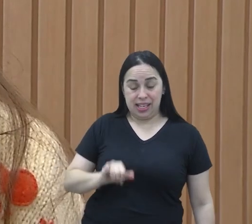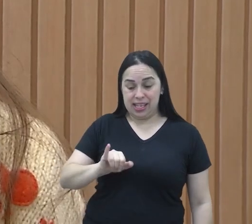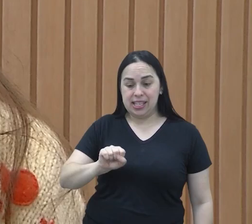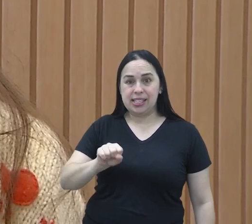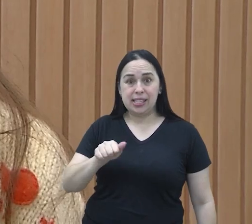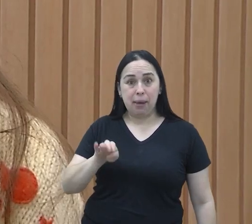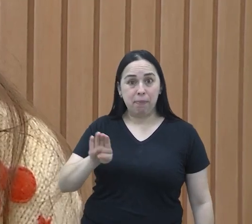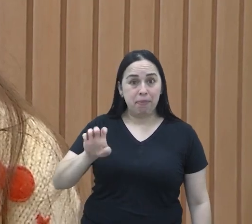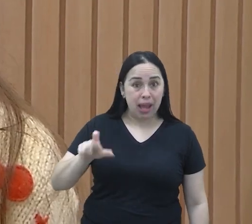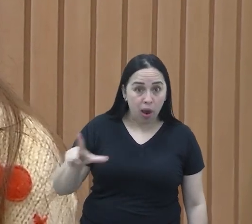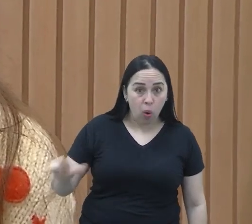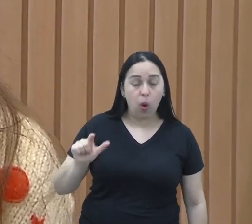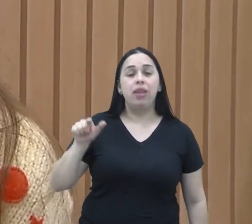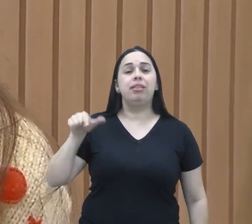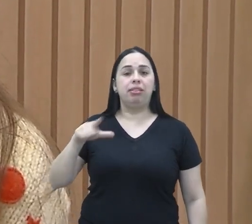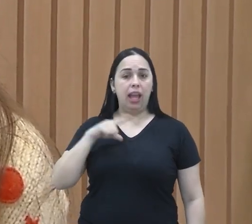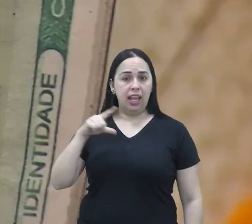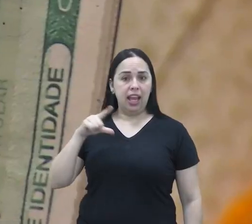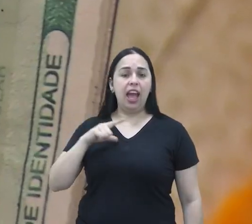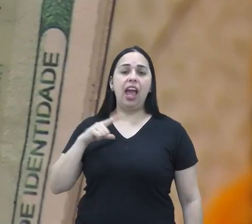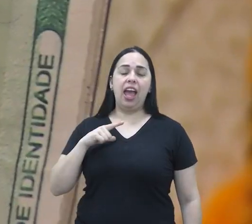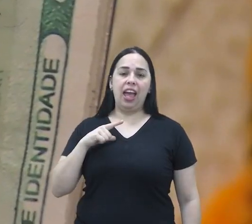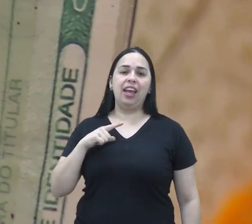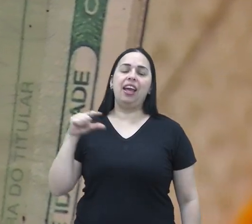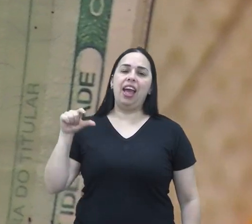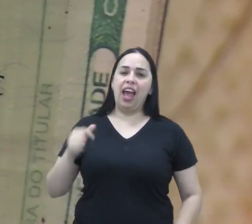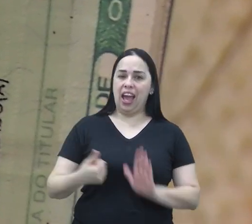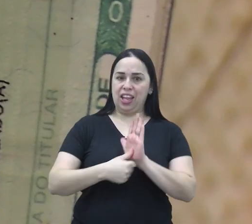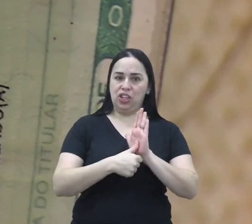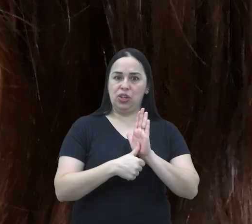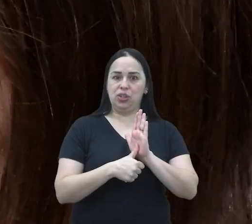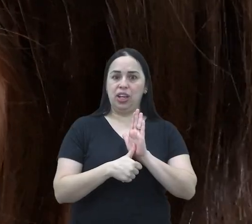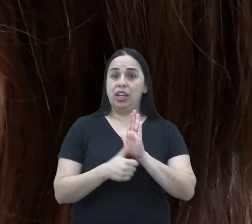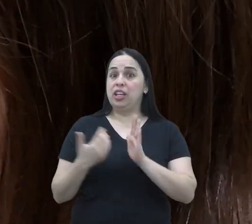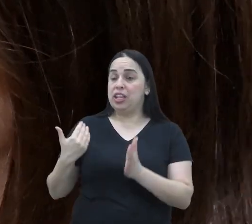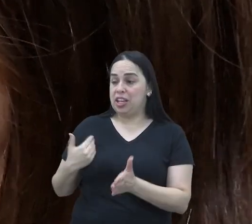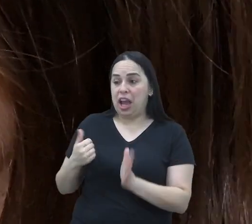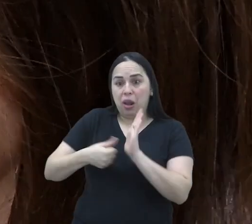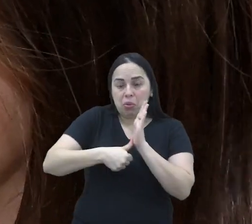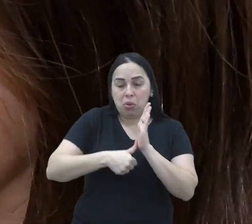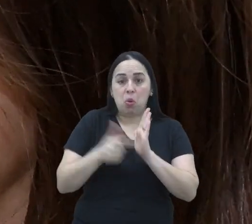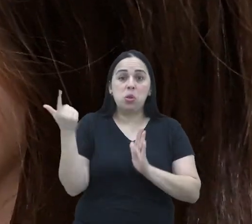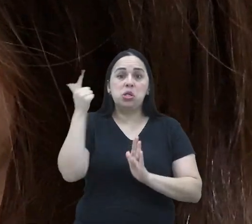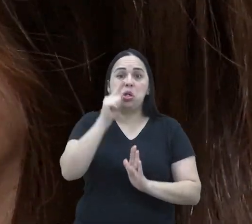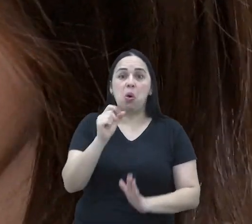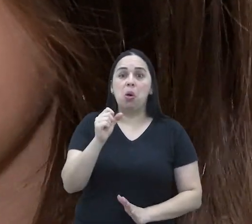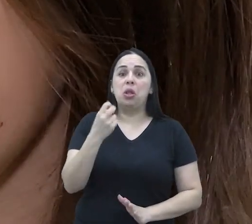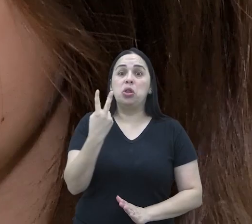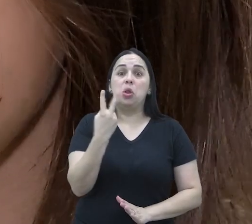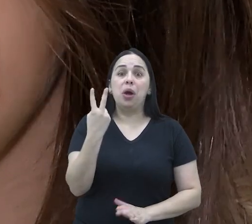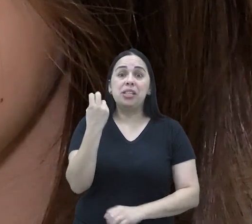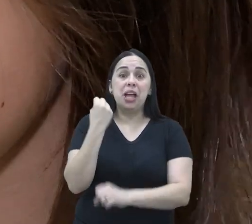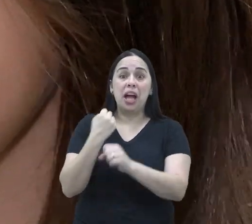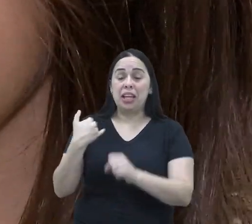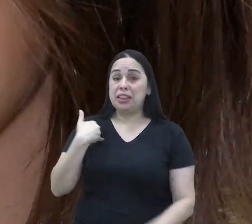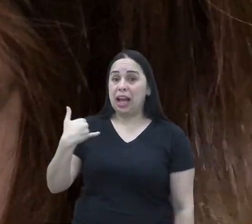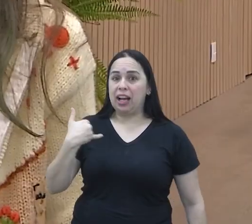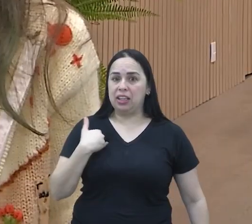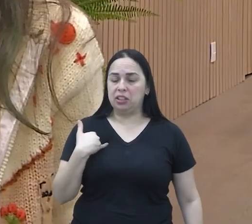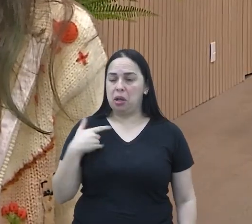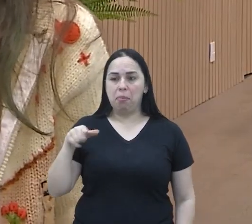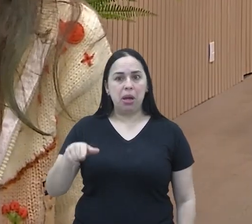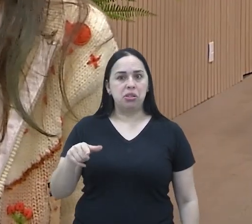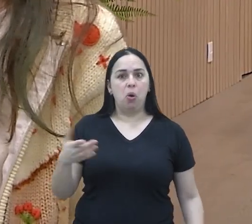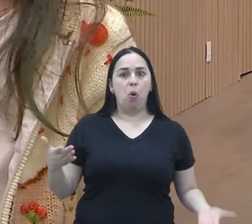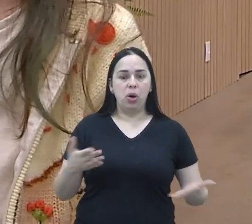A Isabel tem RG desde os 2 anos de idade. Já faz tanto tempo que hoje, com 8 anos, ela